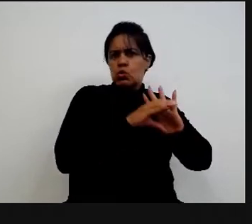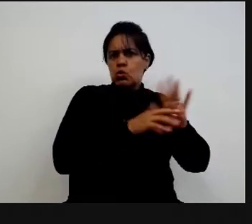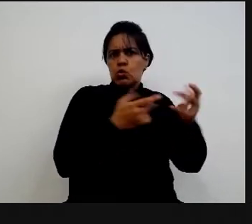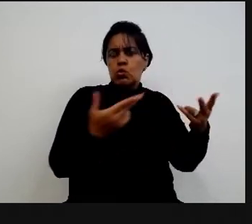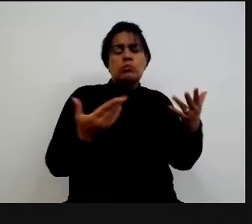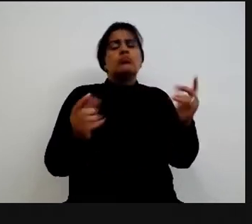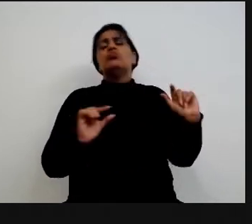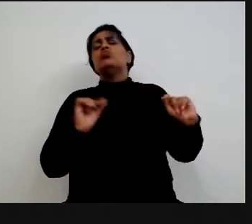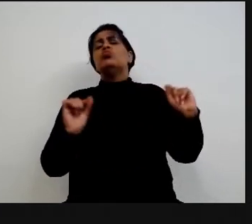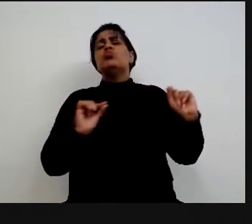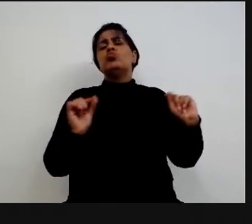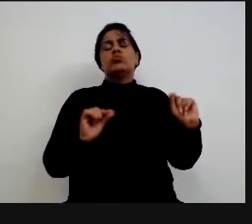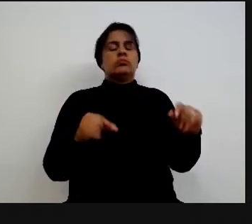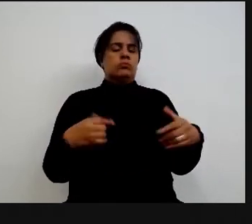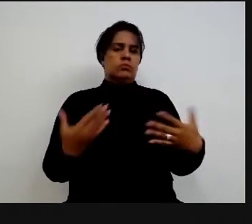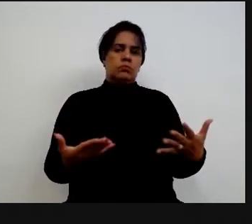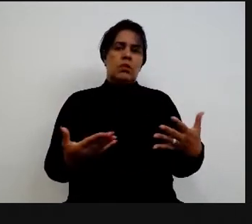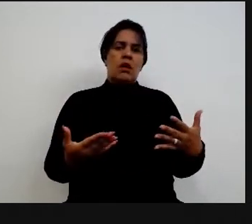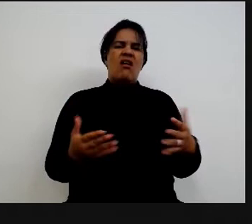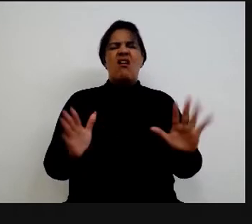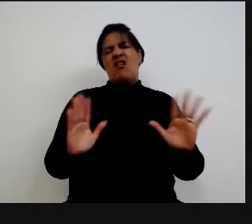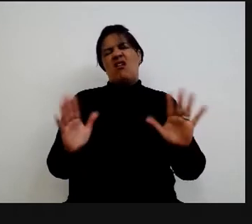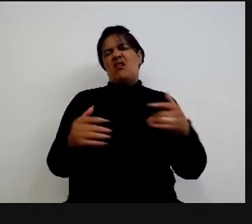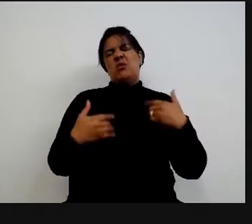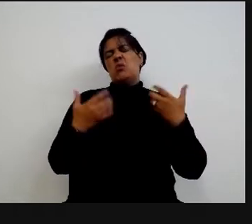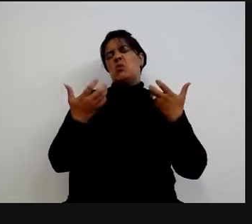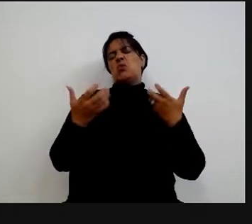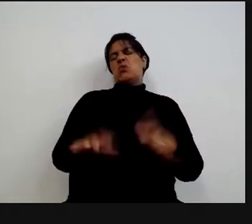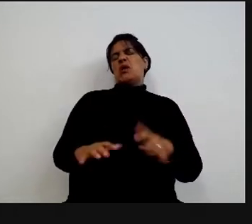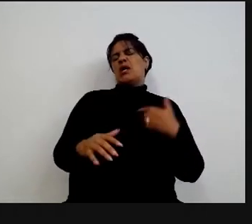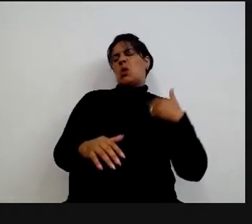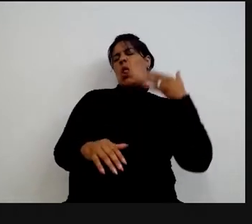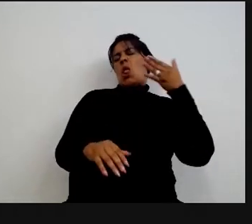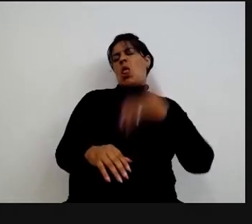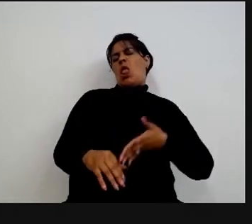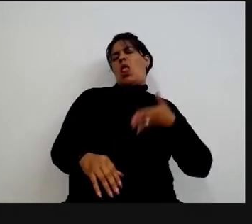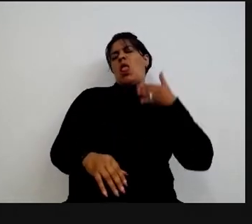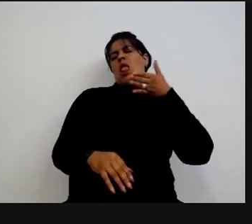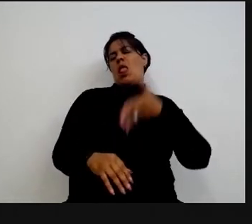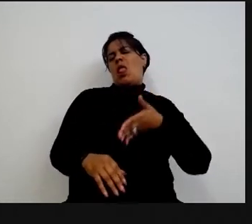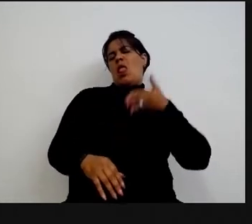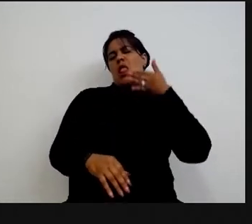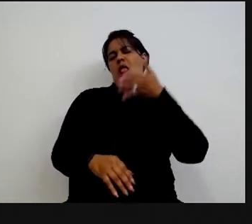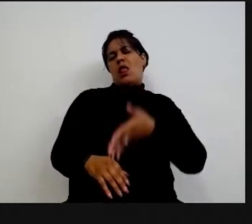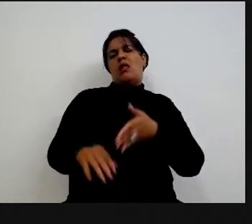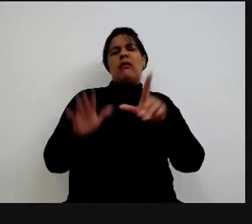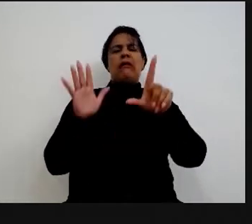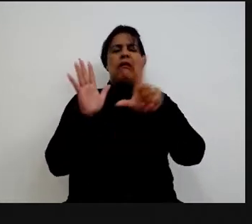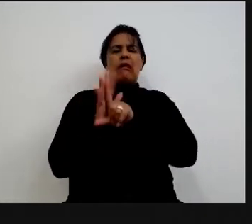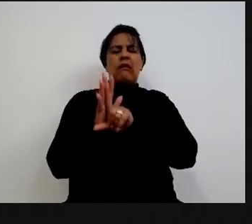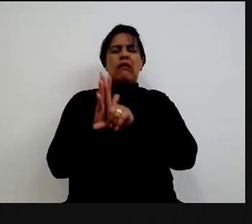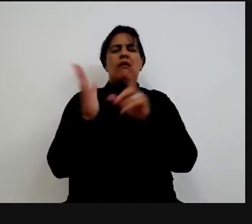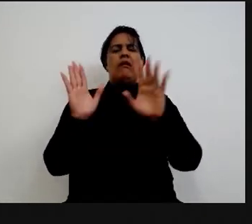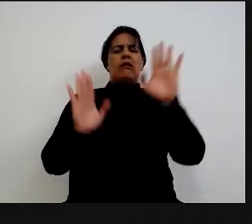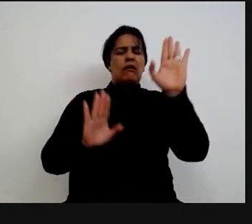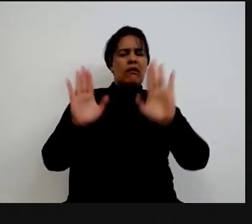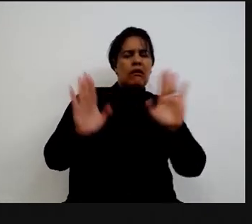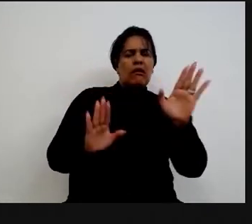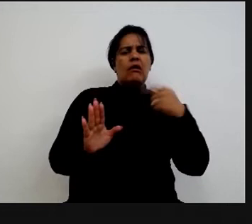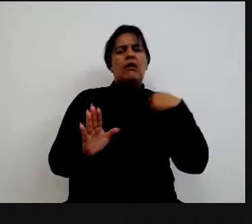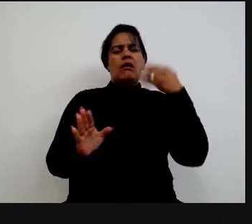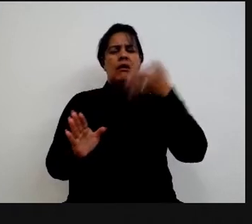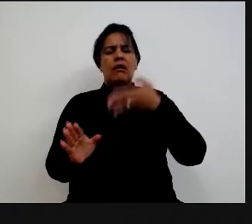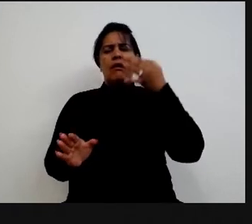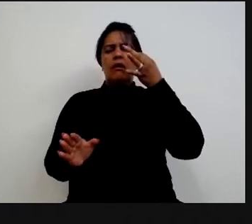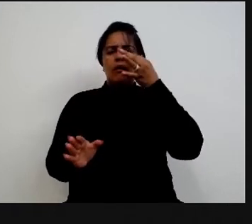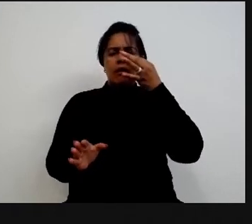mesmo. Né? Não, eu não quero ir mais para um curso de lei de licitação presencial, porque ele